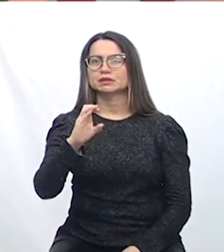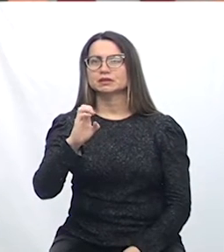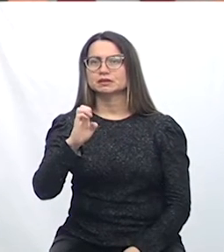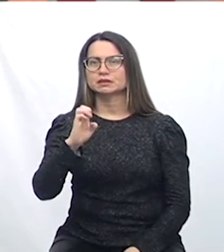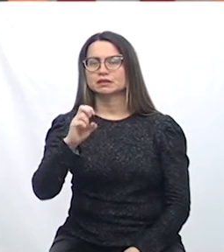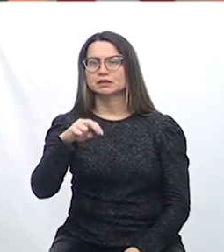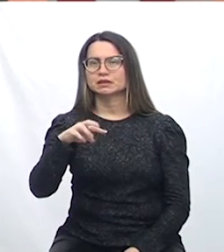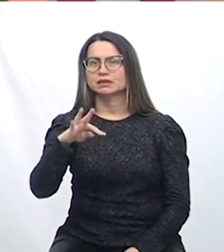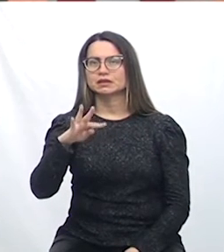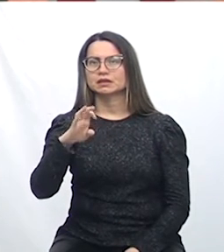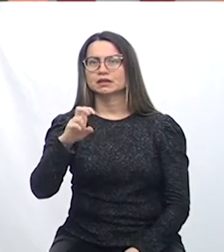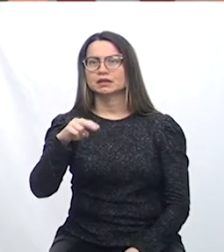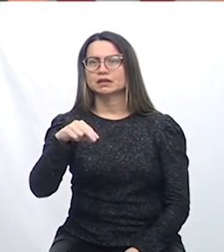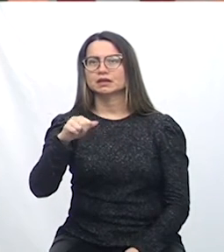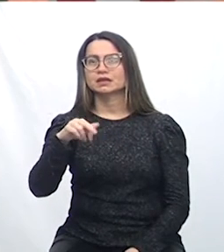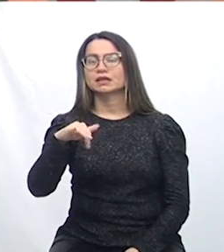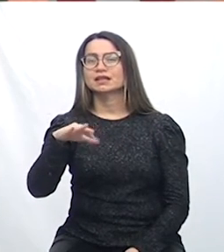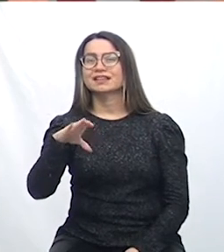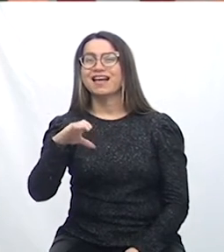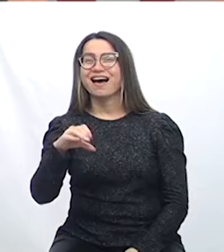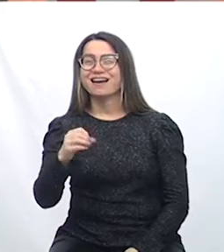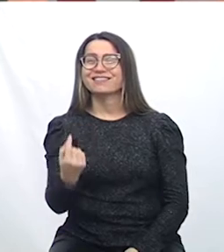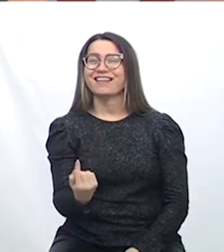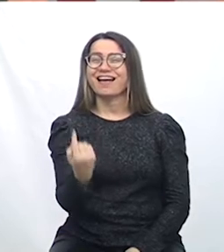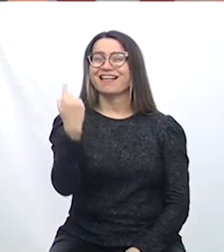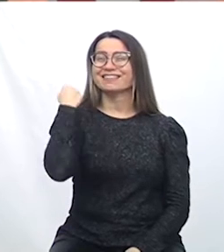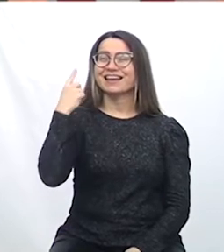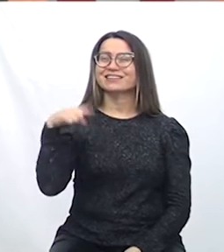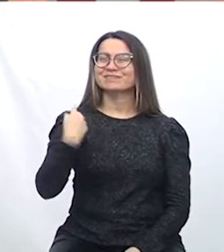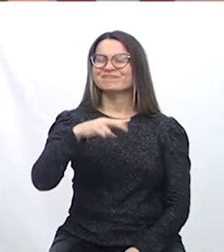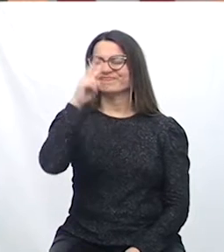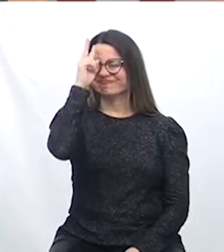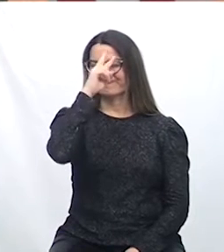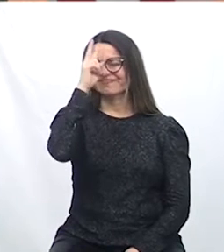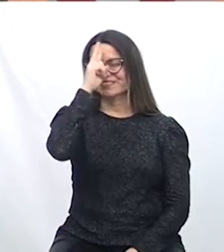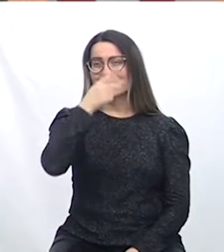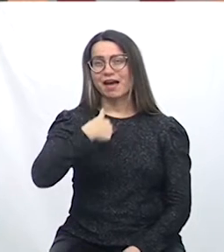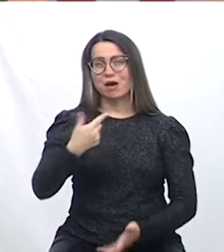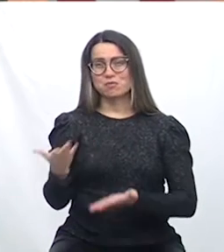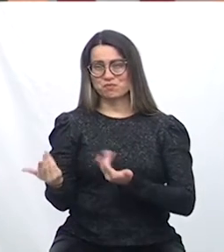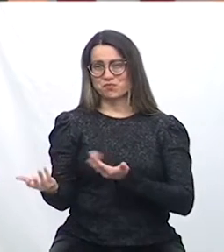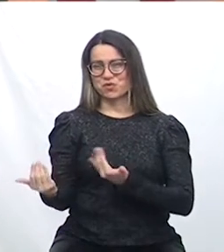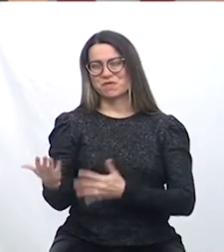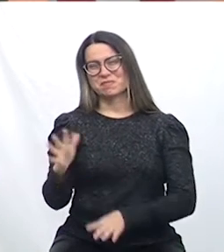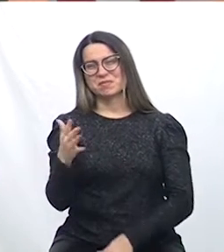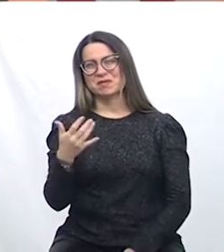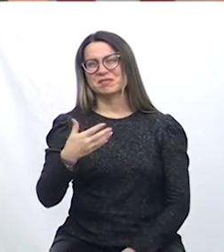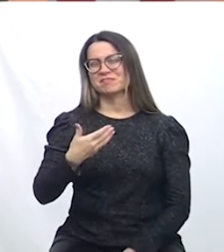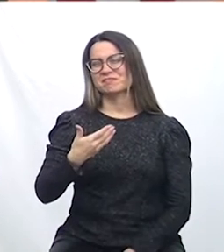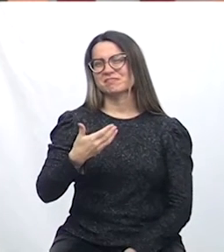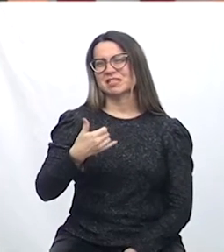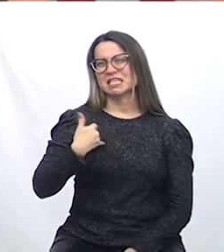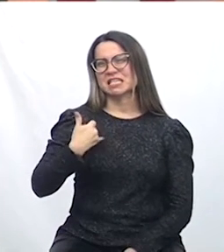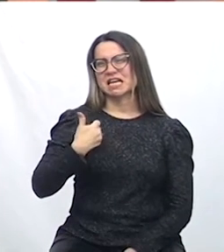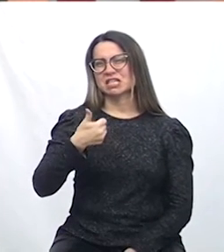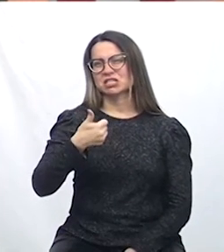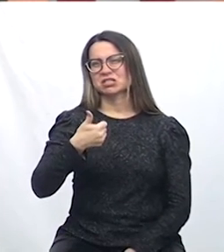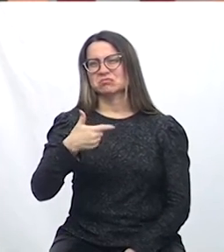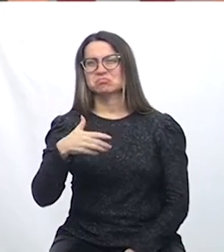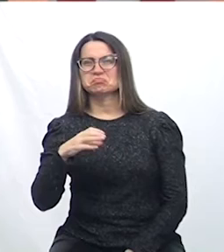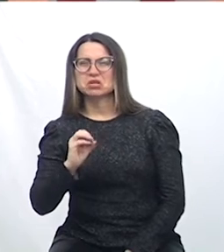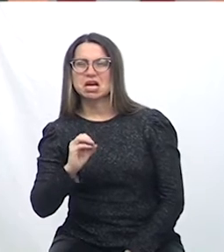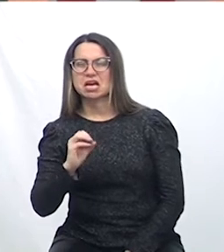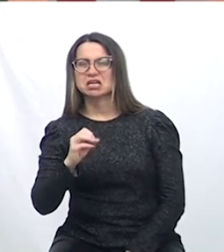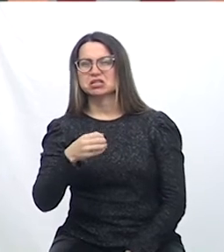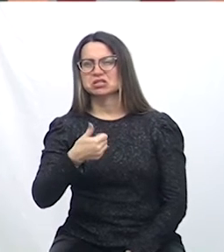atrás, essa questão do desfile. Eu, particularmente, quando era mais novo, aos meus 10, 12 anos de idade, a gente tinha